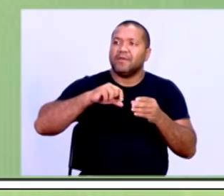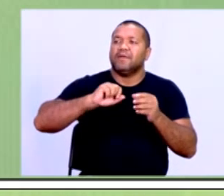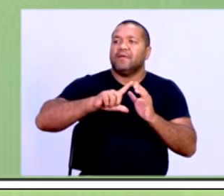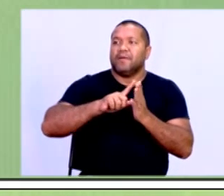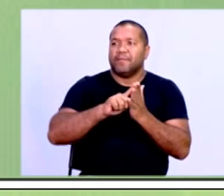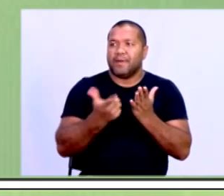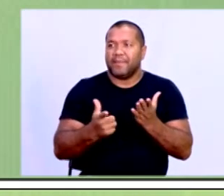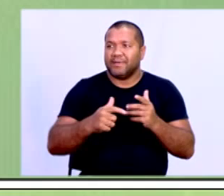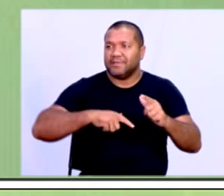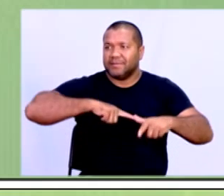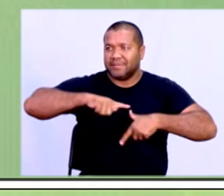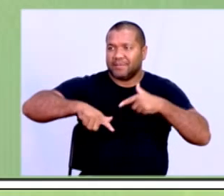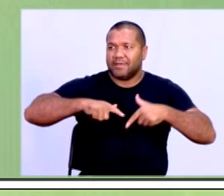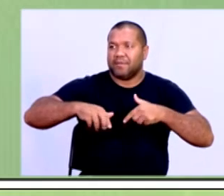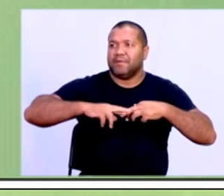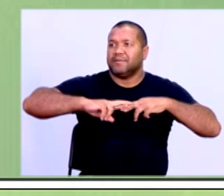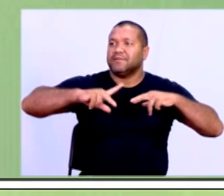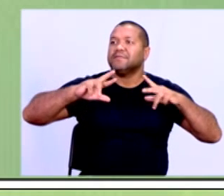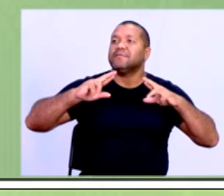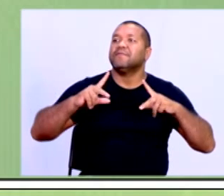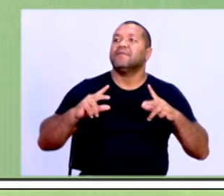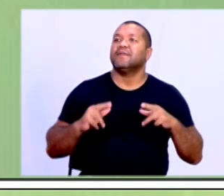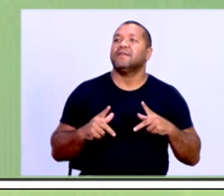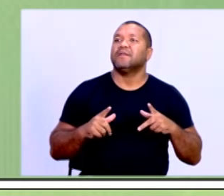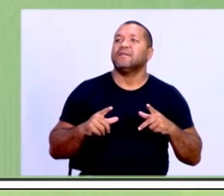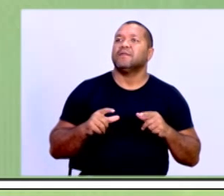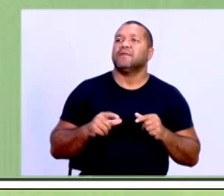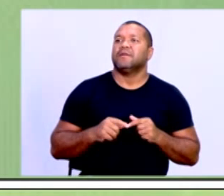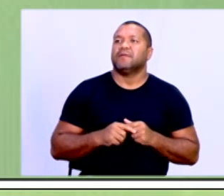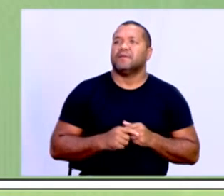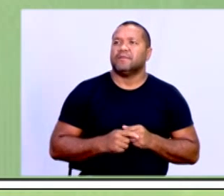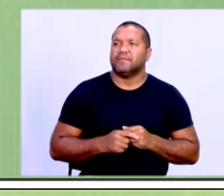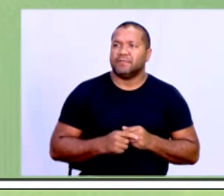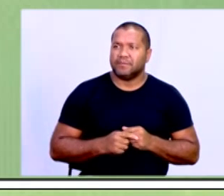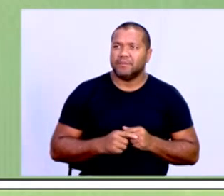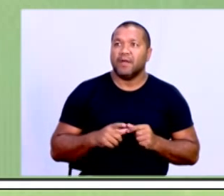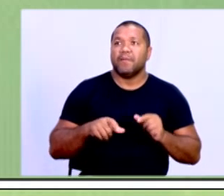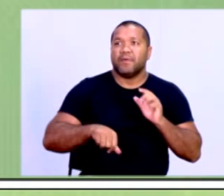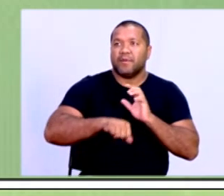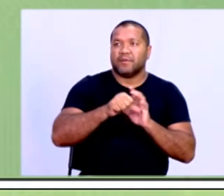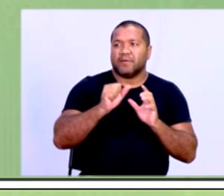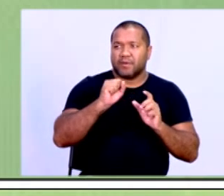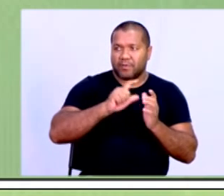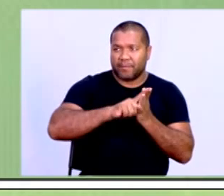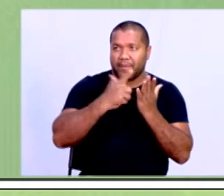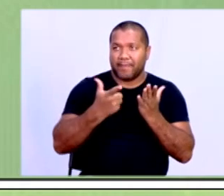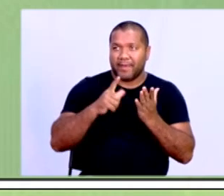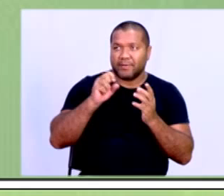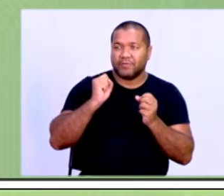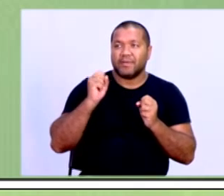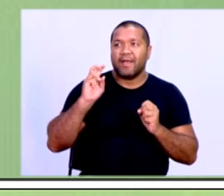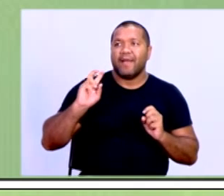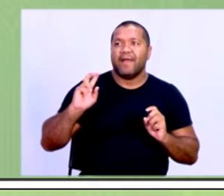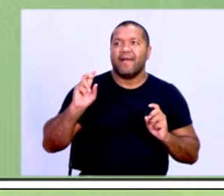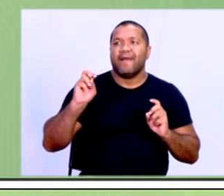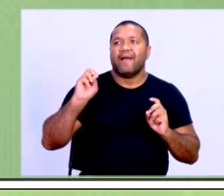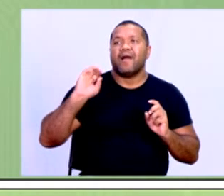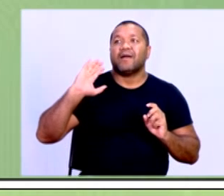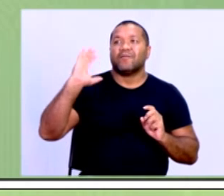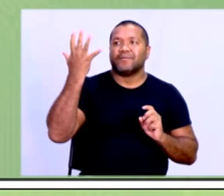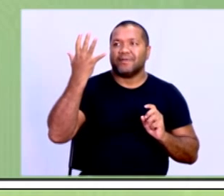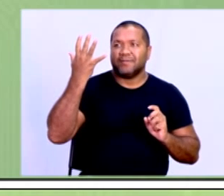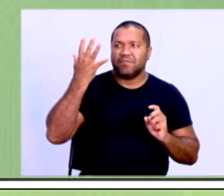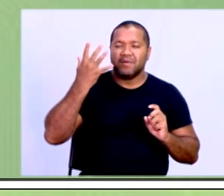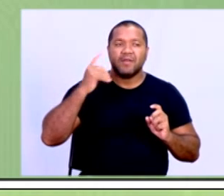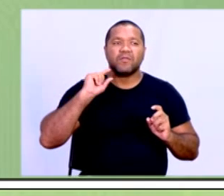As práticas fundamentais do Scrum são os papéis, os eventos e os artefatos